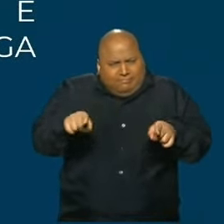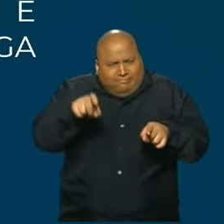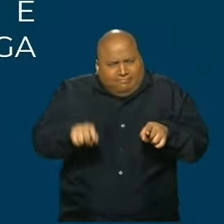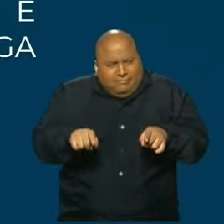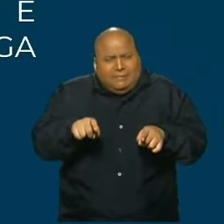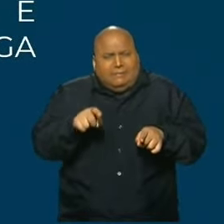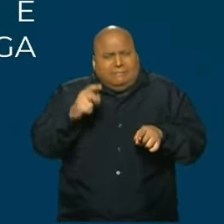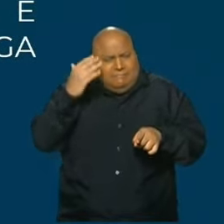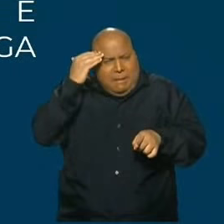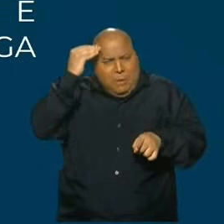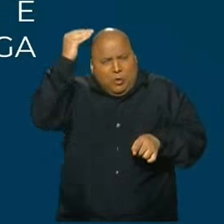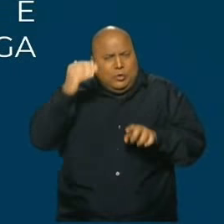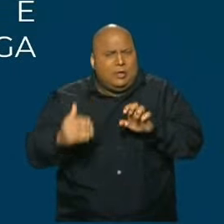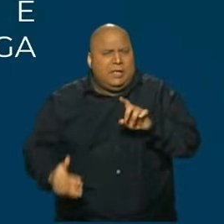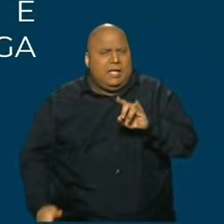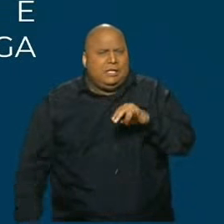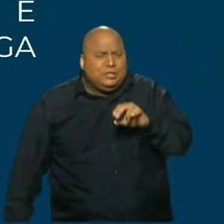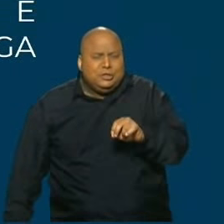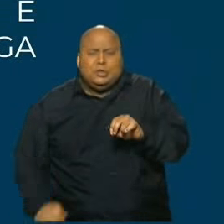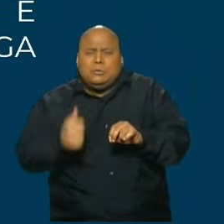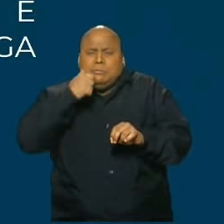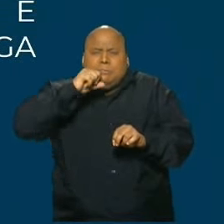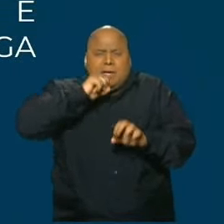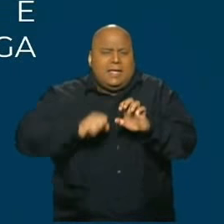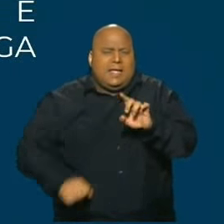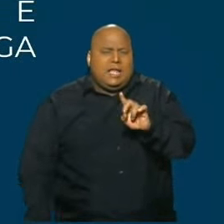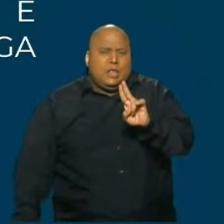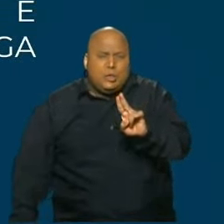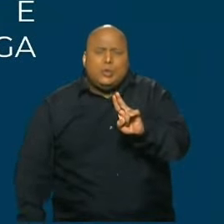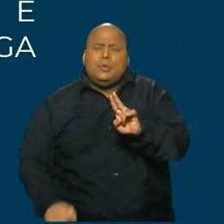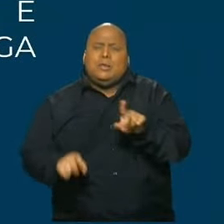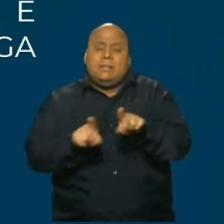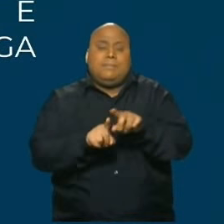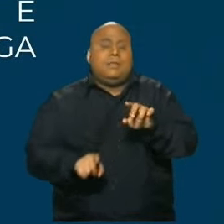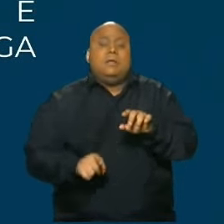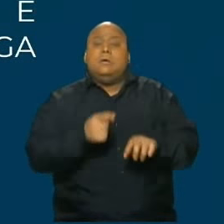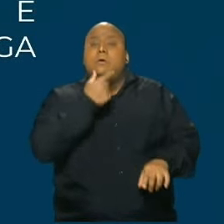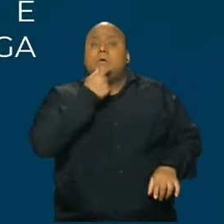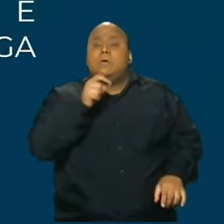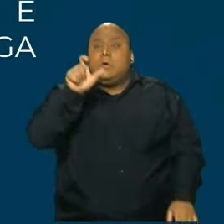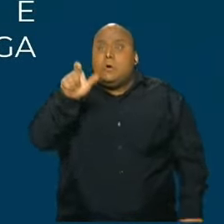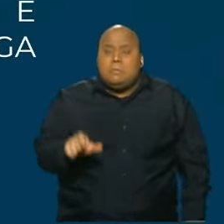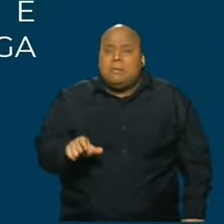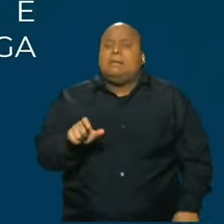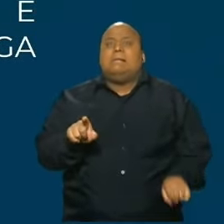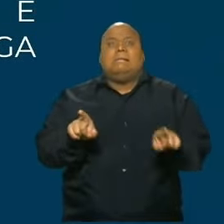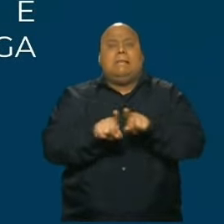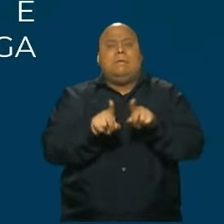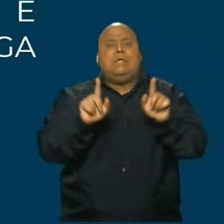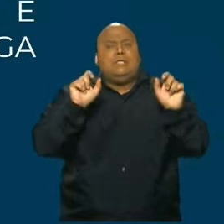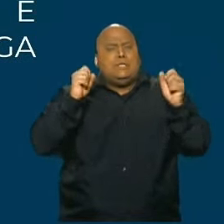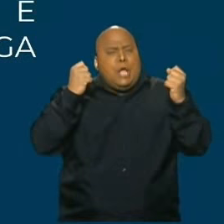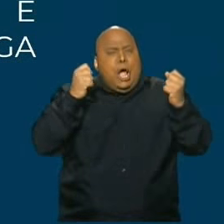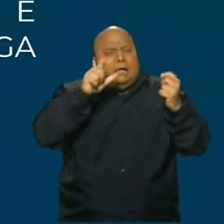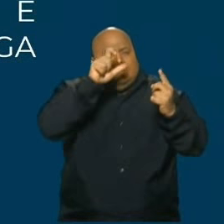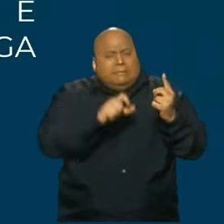né? Grande músico também, Edino Krieger, mãe do Krieger. Também o senhor generoso na torcida pela EBC, pelos músicos,